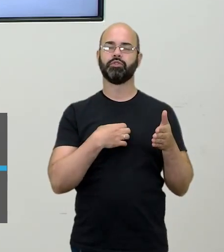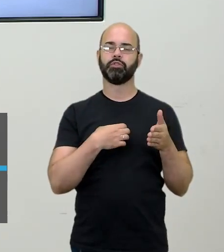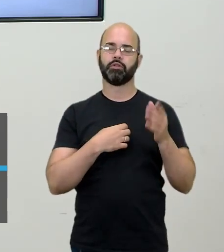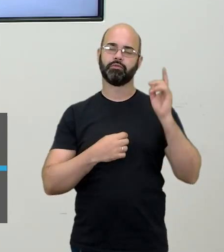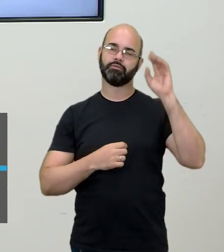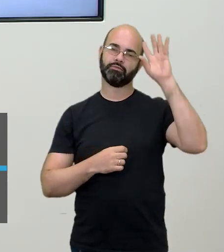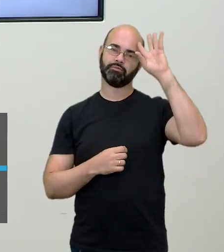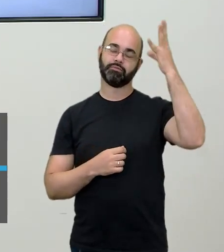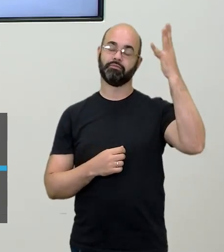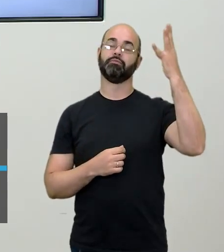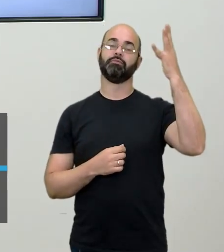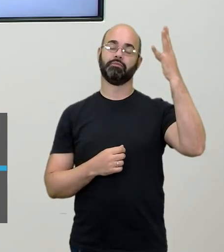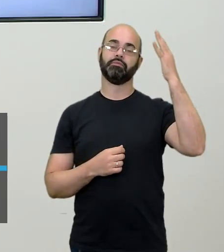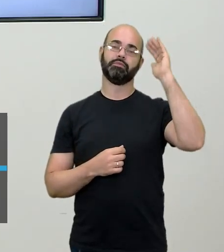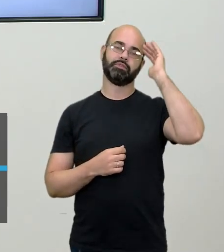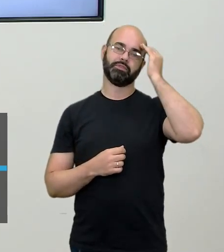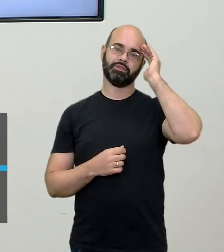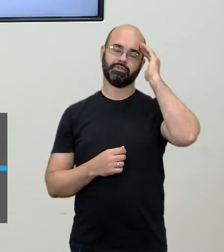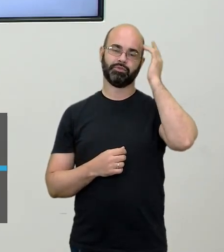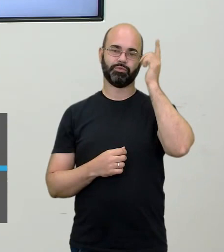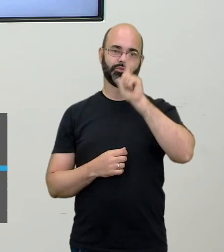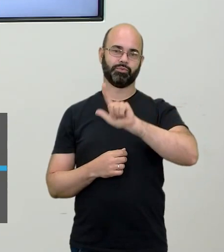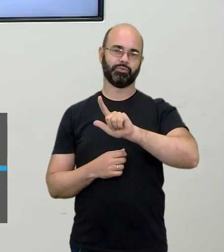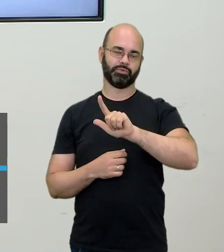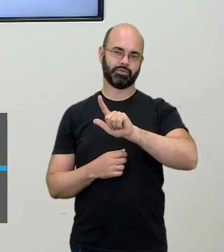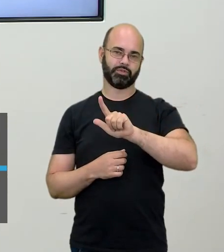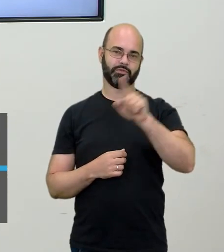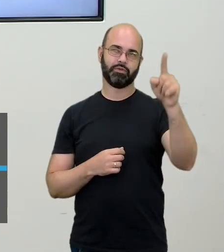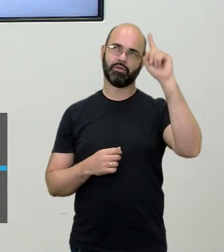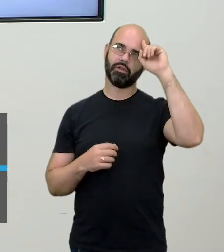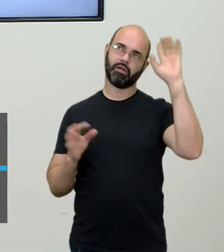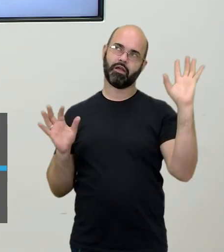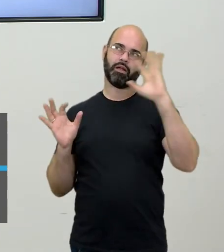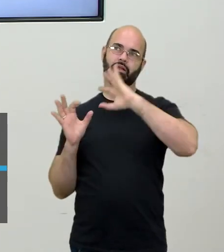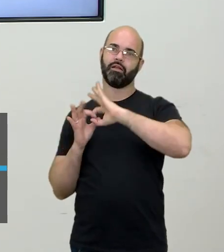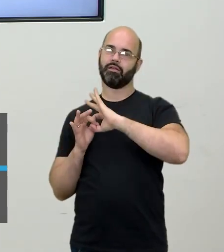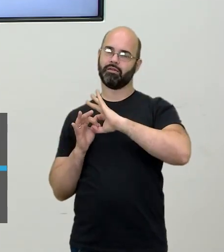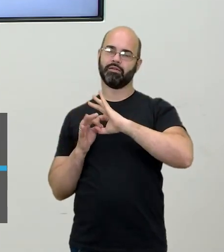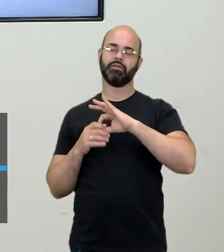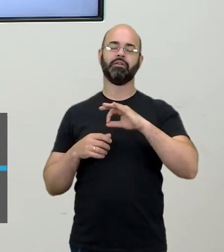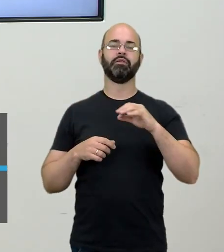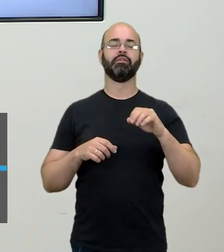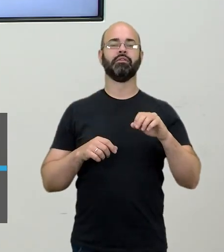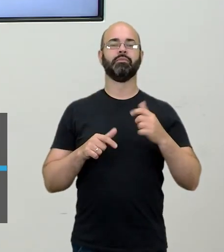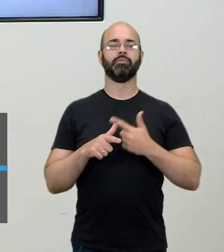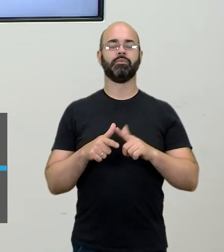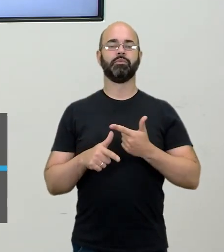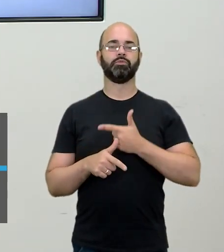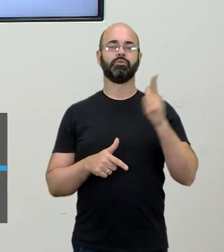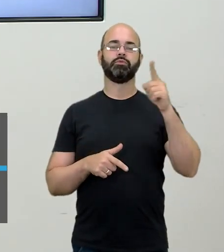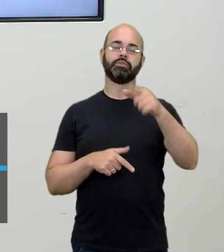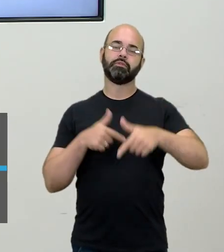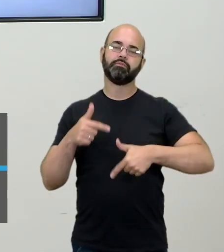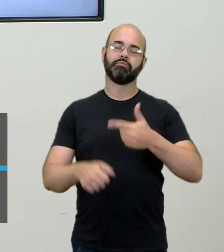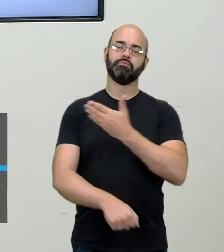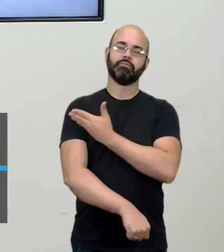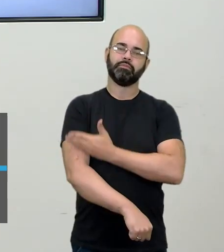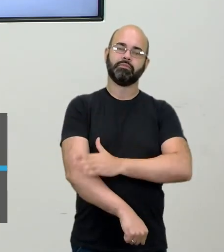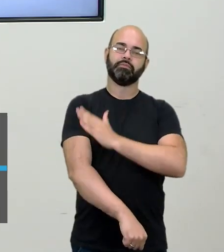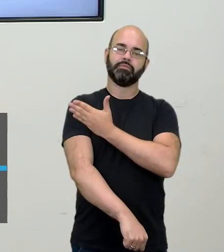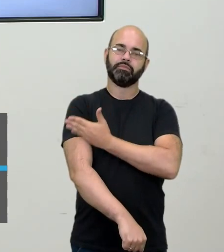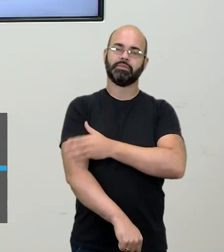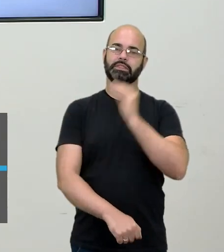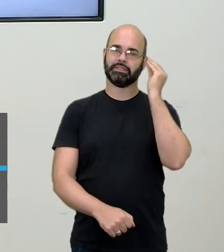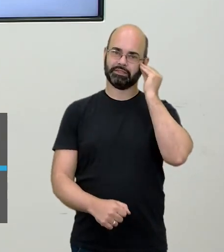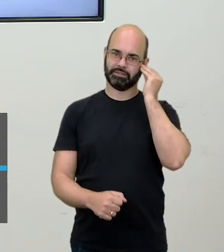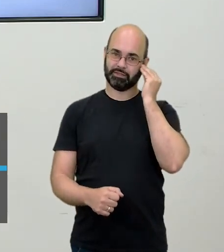criativa. Link, né? Gancho aí para você trabalhar outros problemas que a gente vai propor aí no decorrer das aulas. Qual